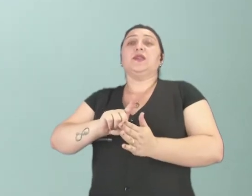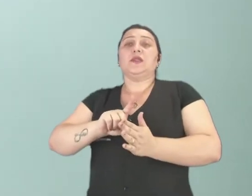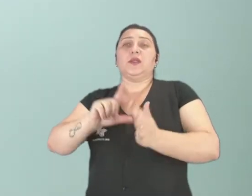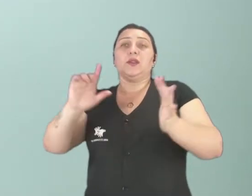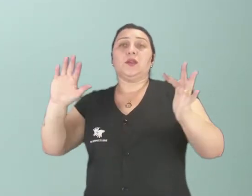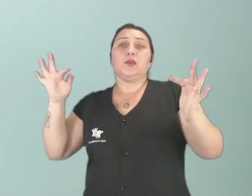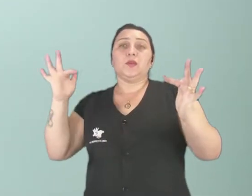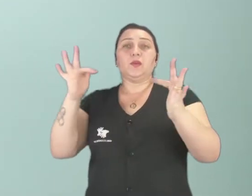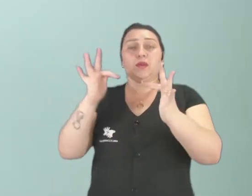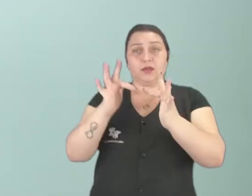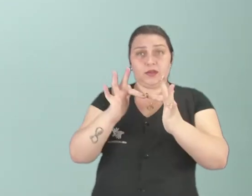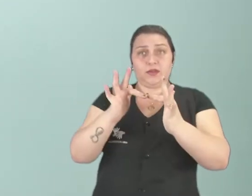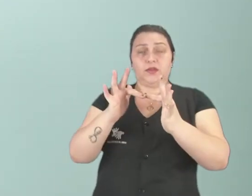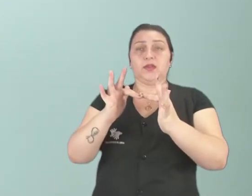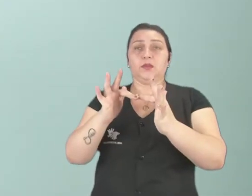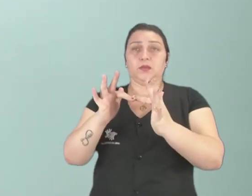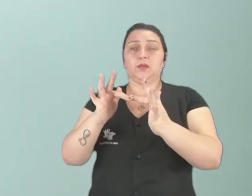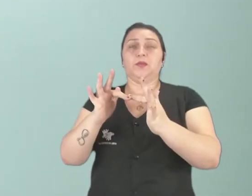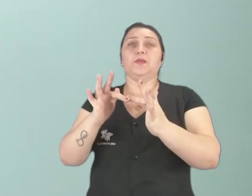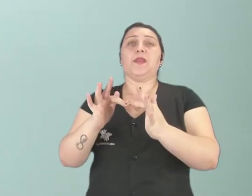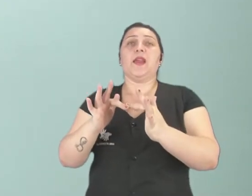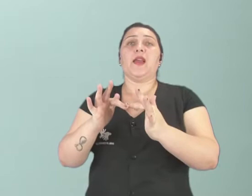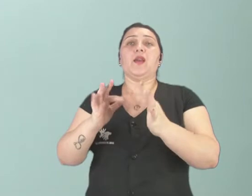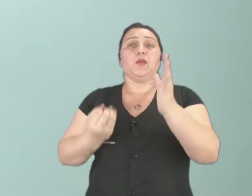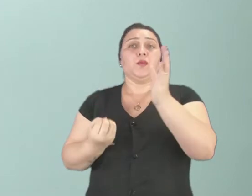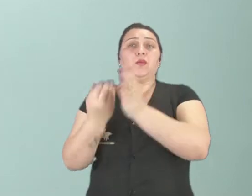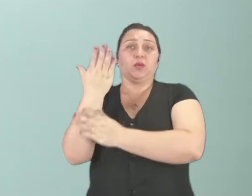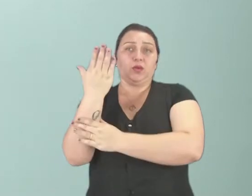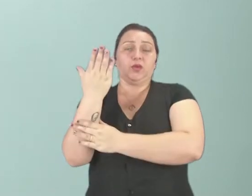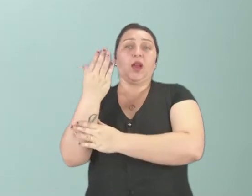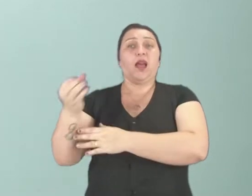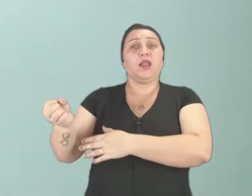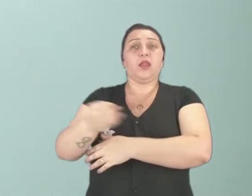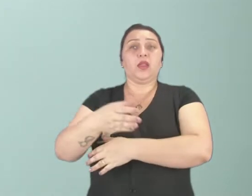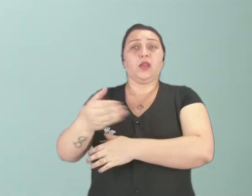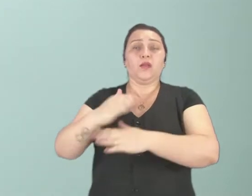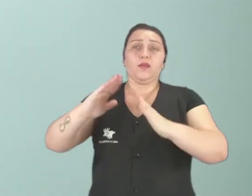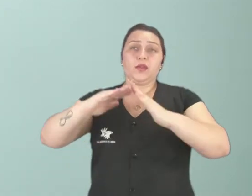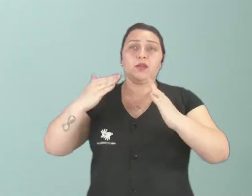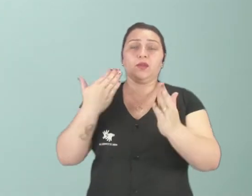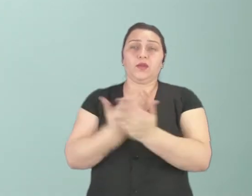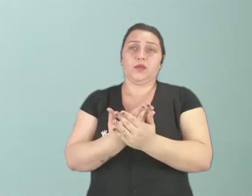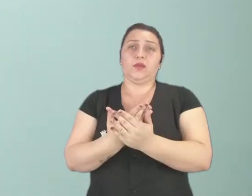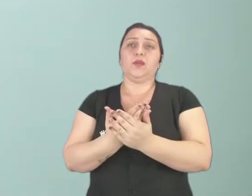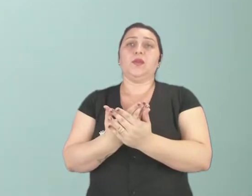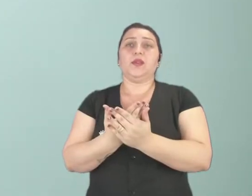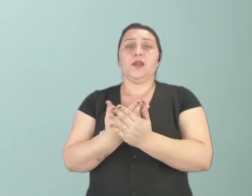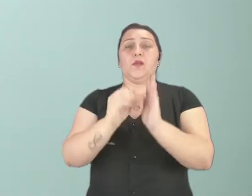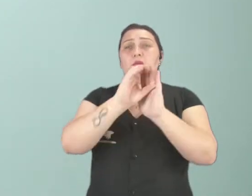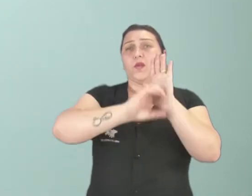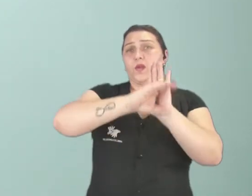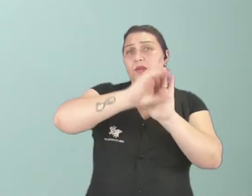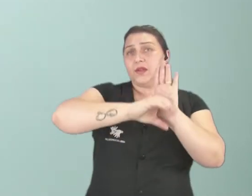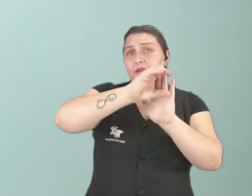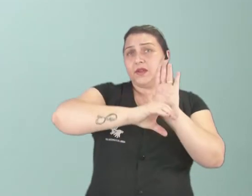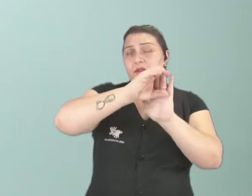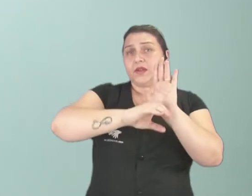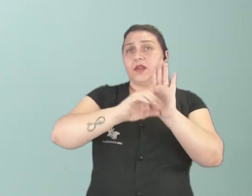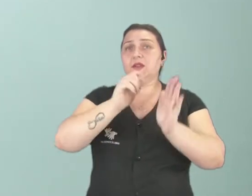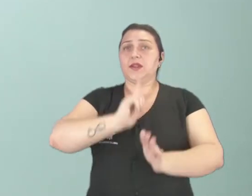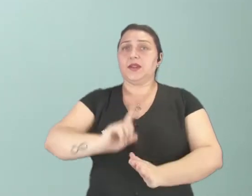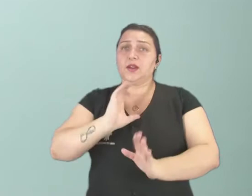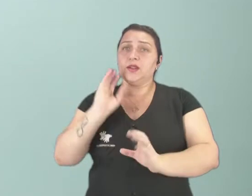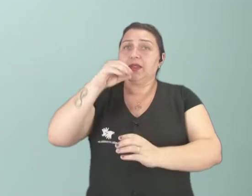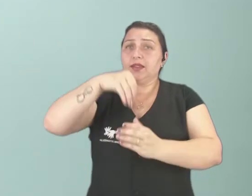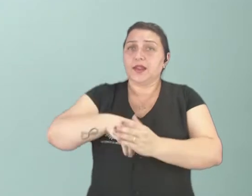do humanismo, classicismo, veio surgindo essa nova escola, esse novo conceito de literatura